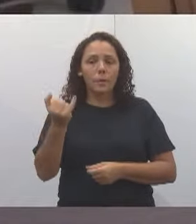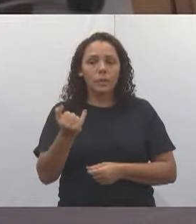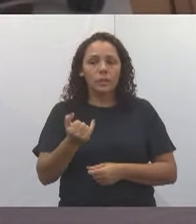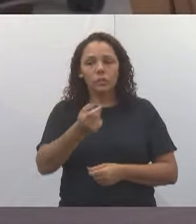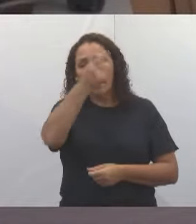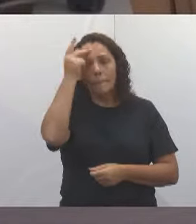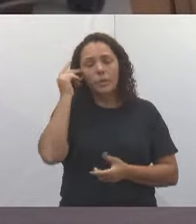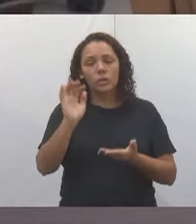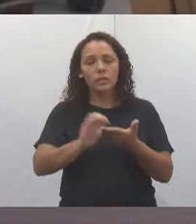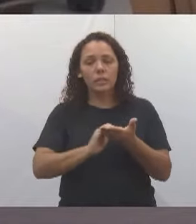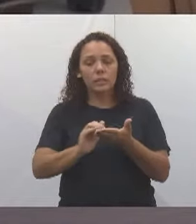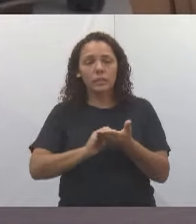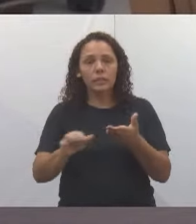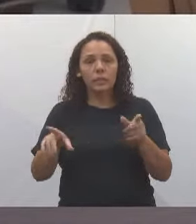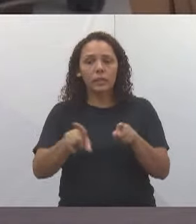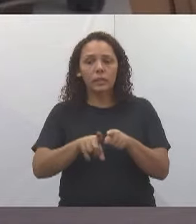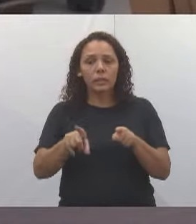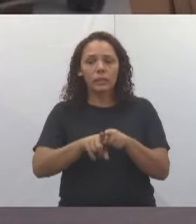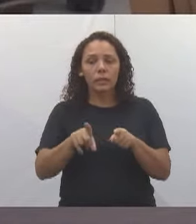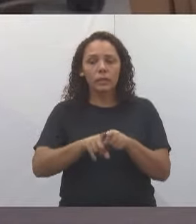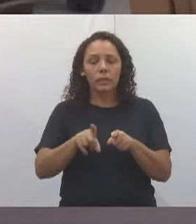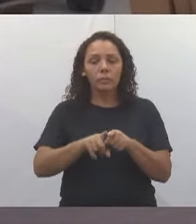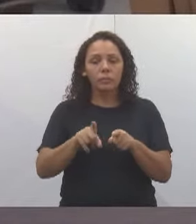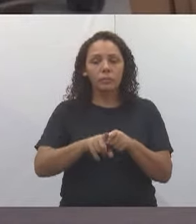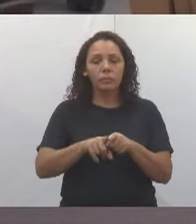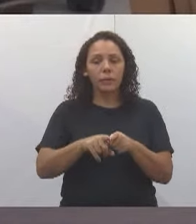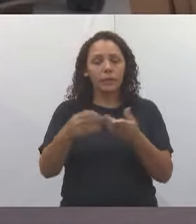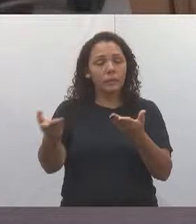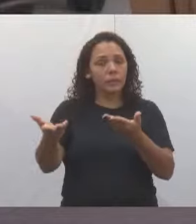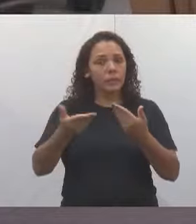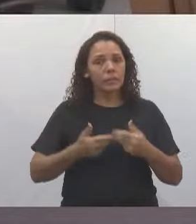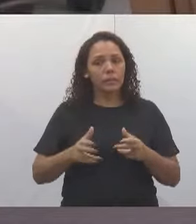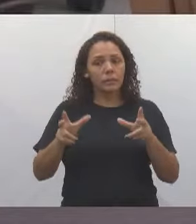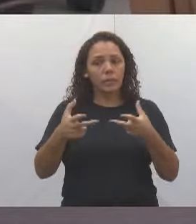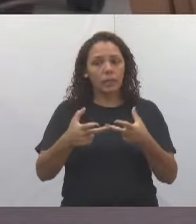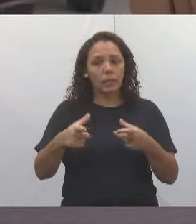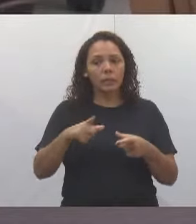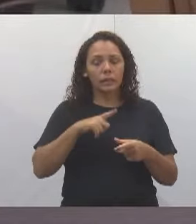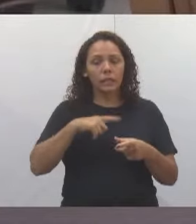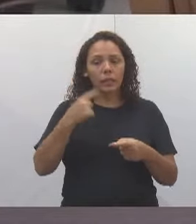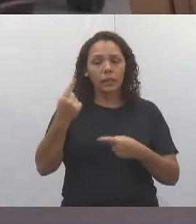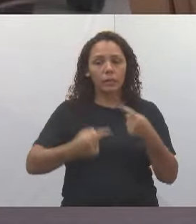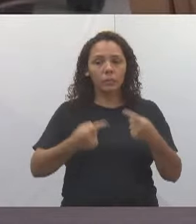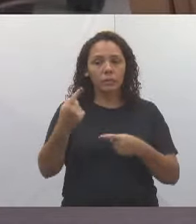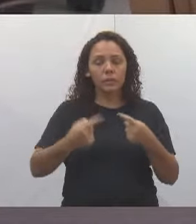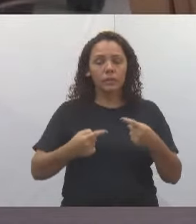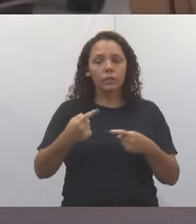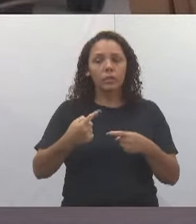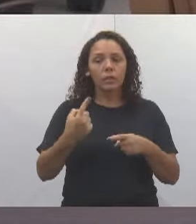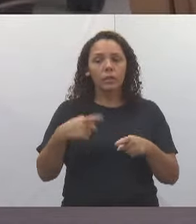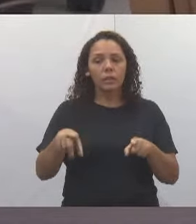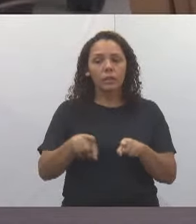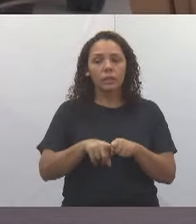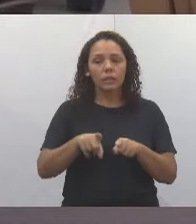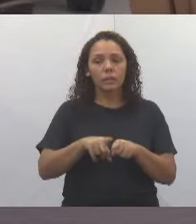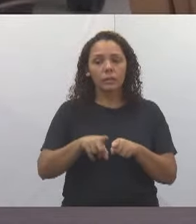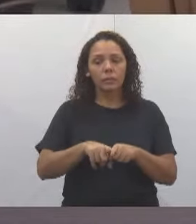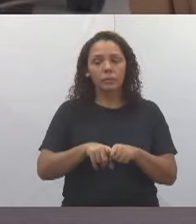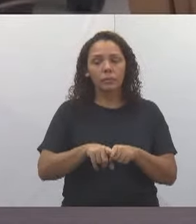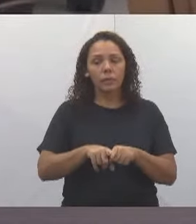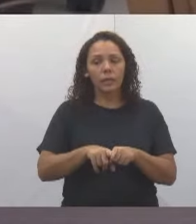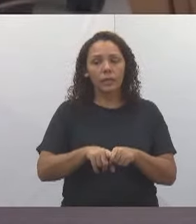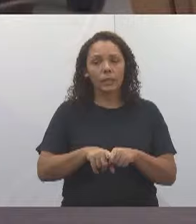também direcionar isso aqui dentro. Tem a parte política, mas tem a parte da necessidade. Então, é legal alguém passar aqui e